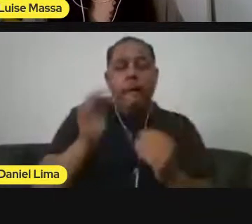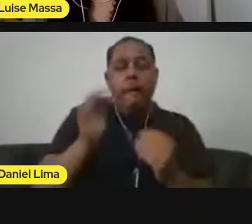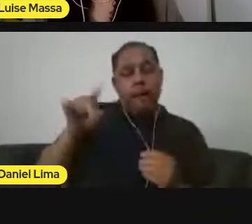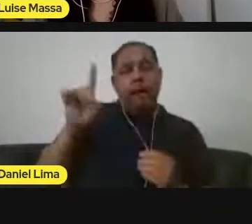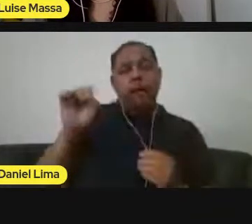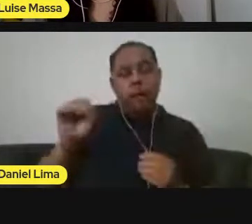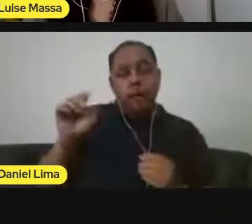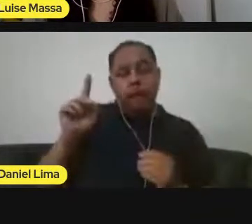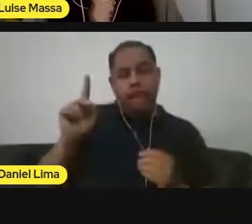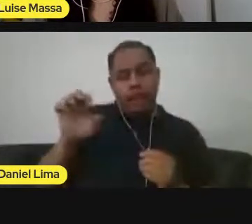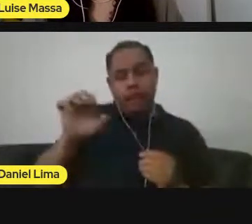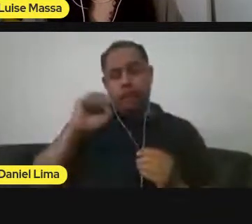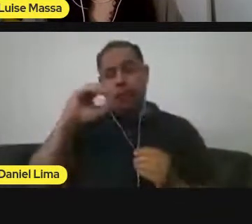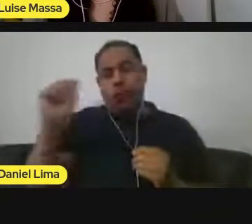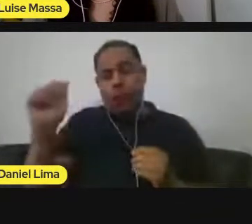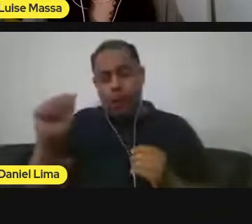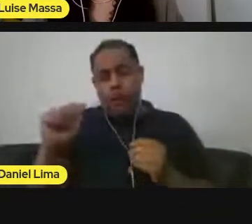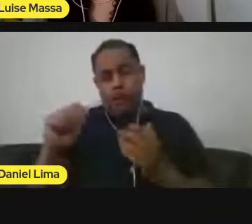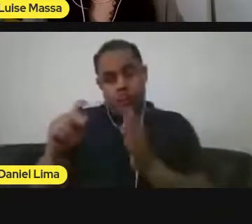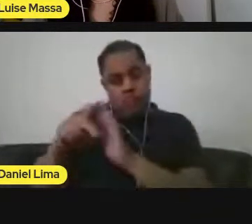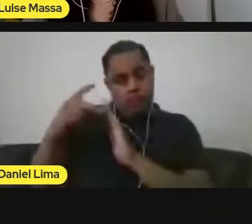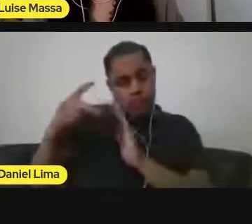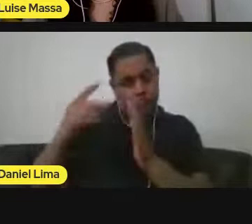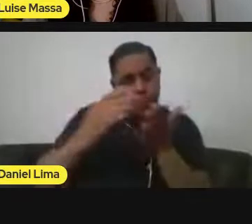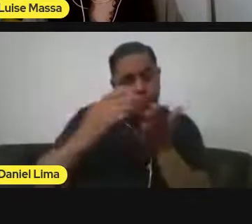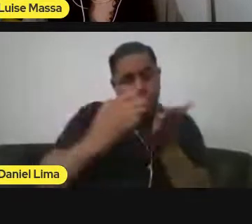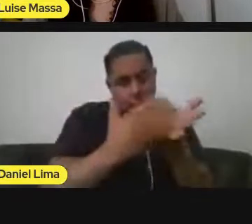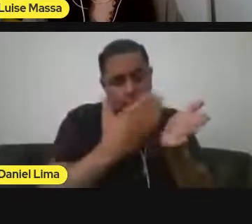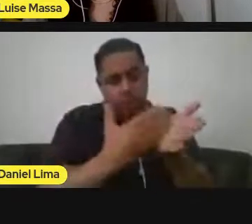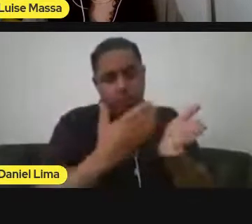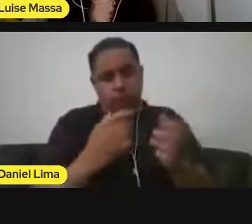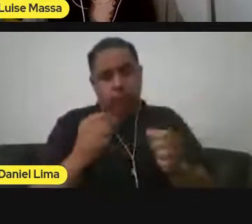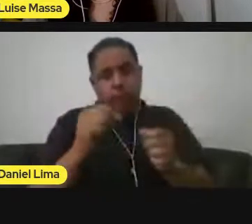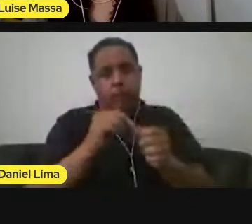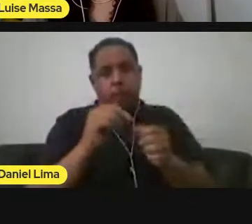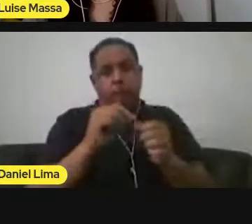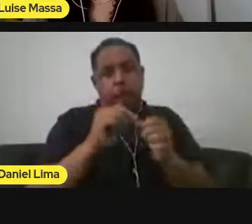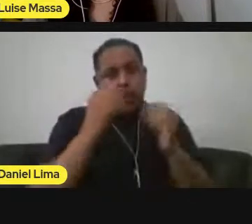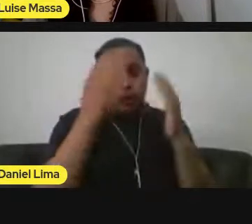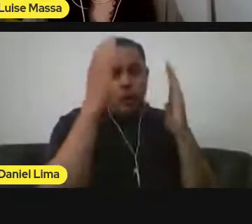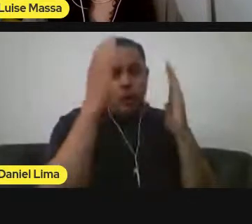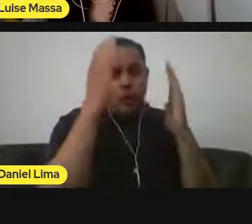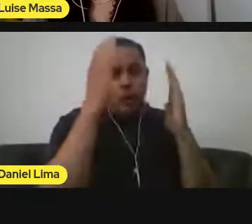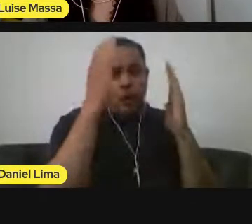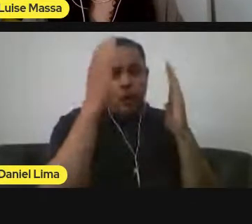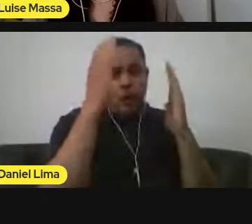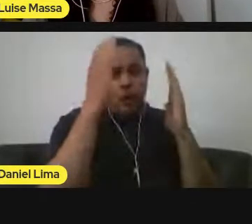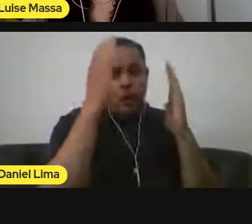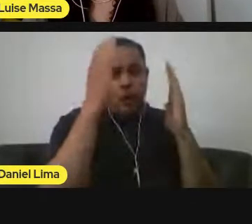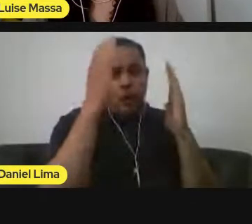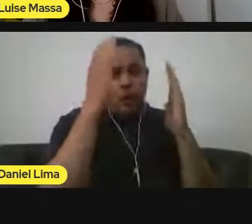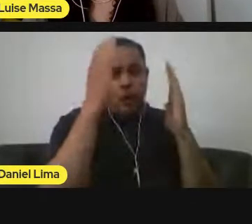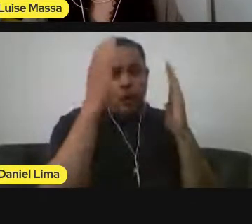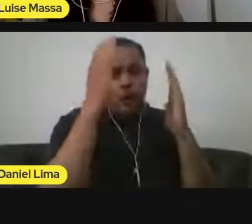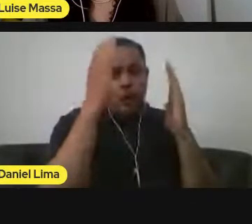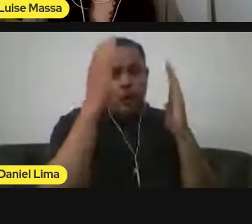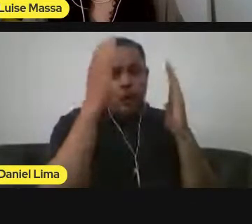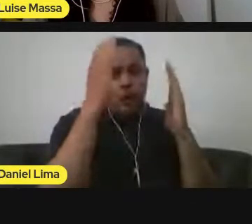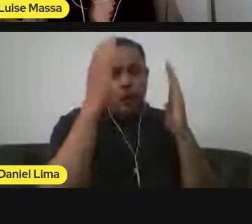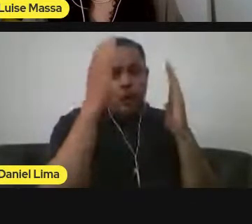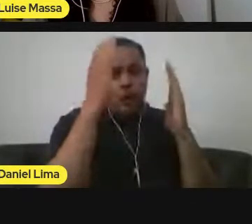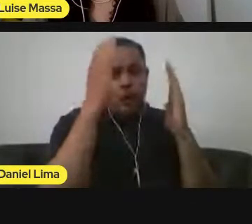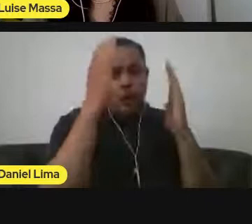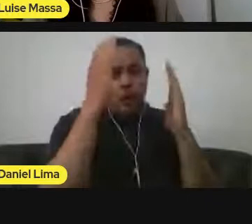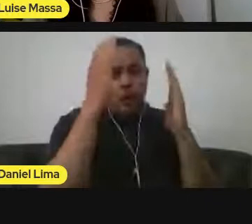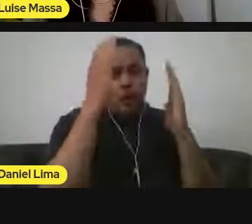faz sempre paralelismos com outras temáticas, e uma delas é com a astrologia e